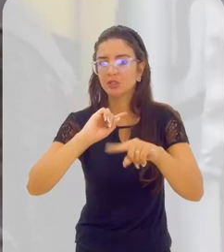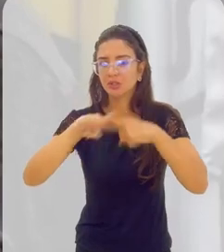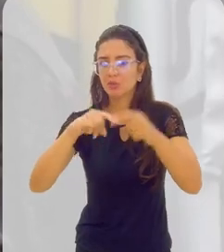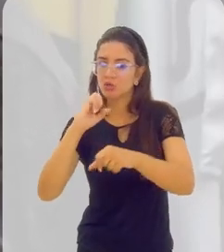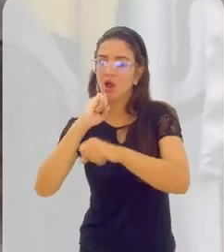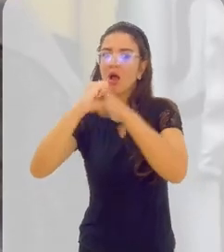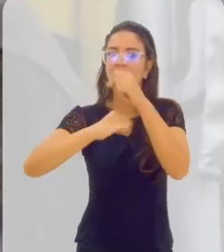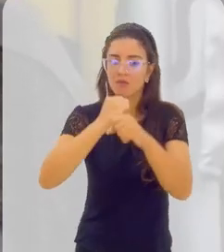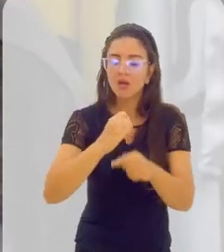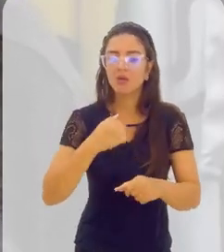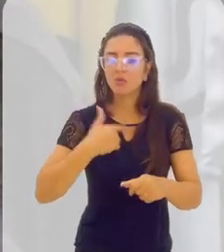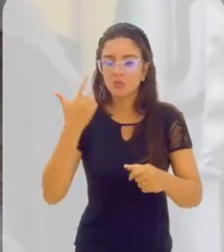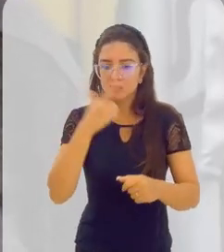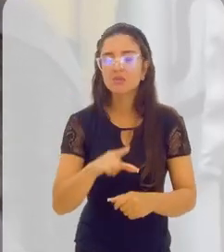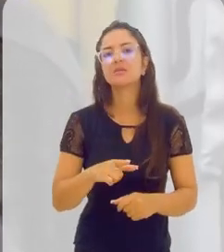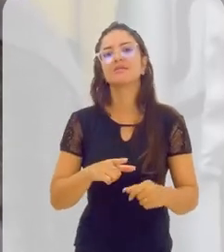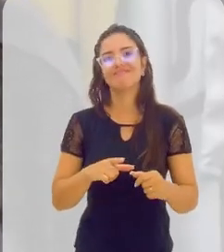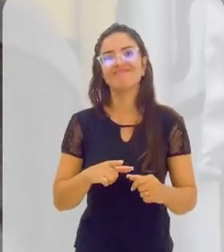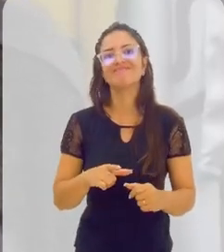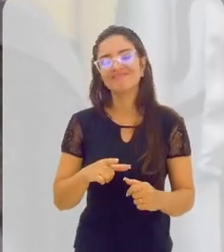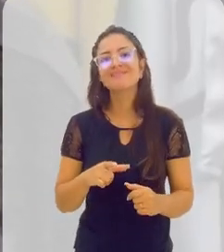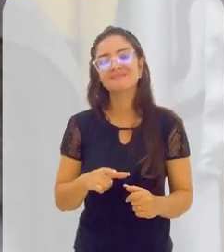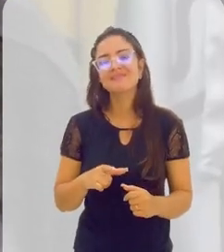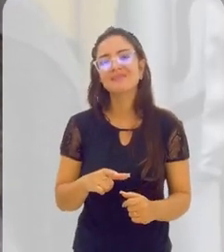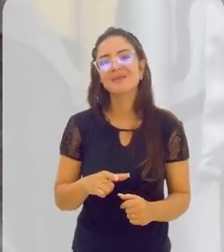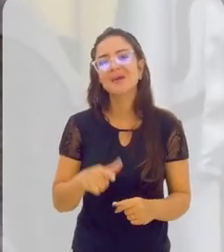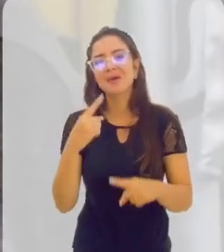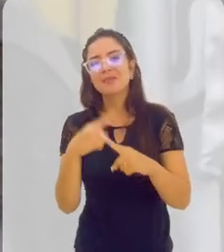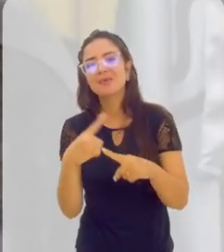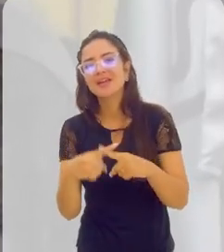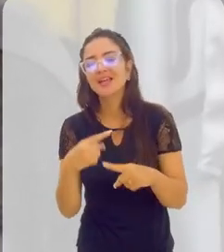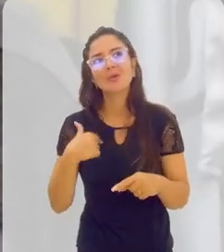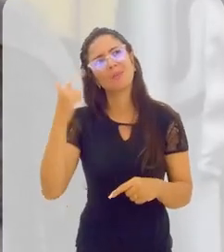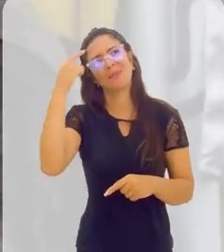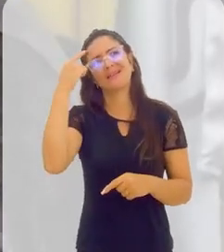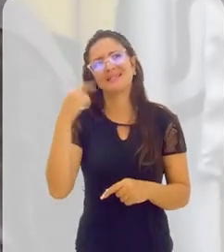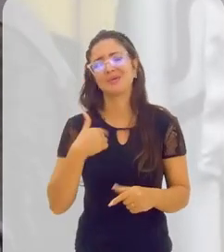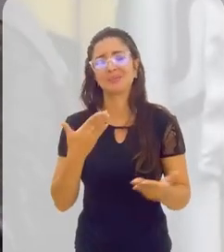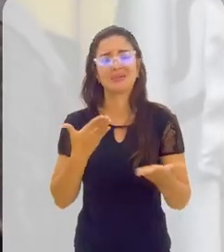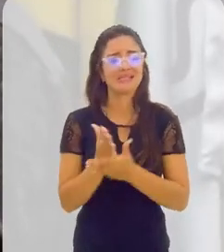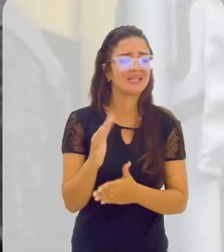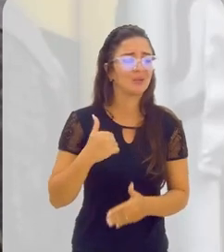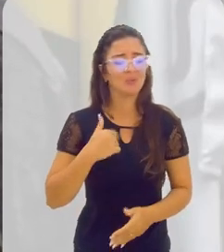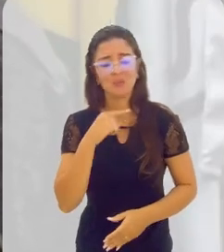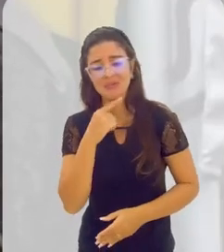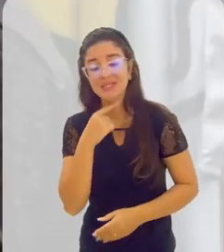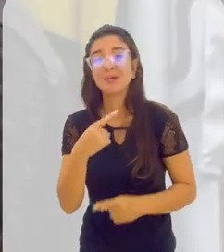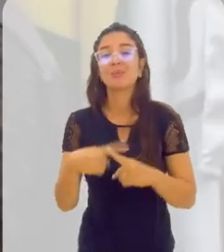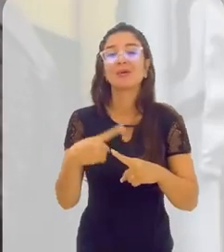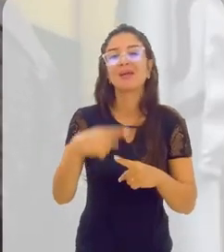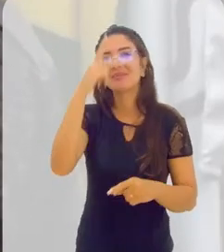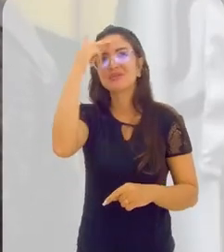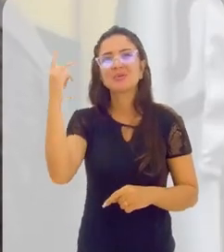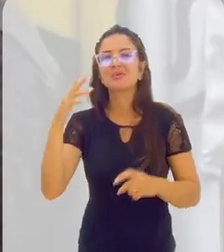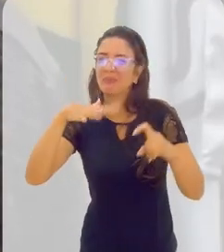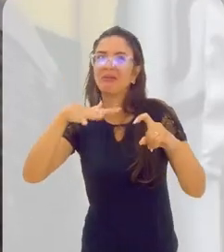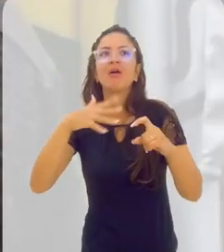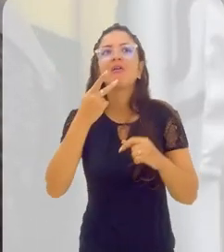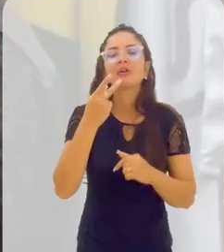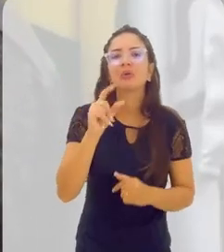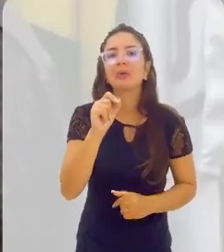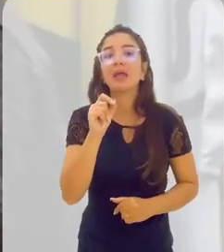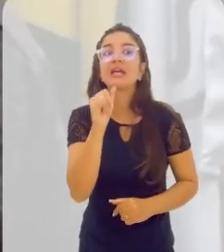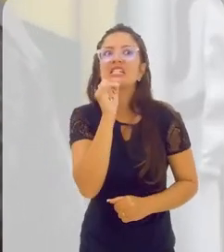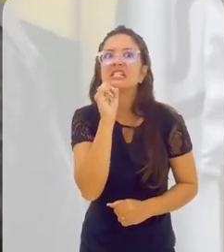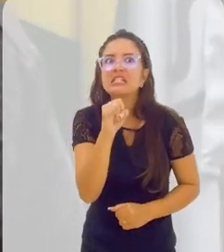e pronto não foi e não era eu achava que eu não ia passar porque tinha um mito tinha 8 horas por